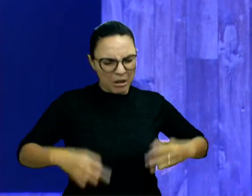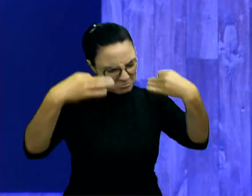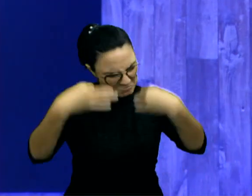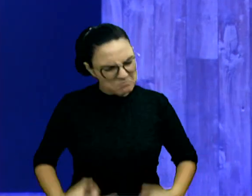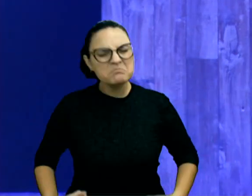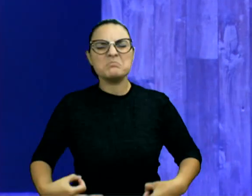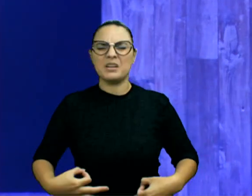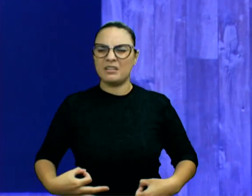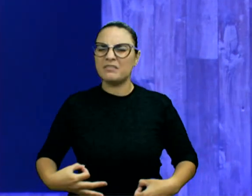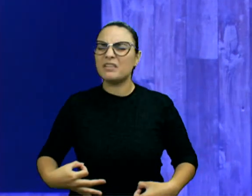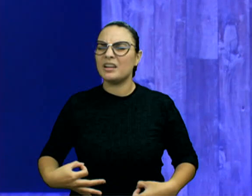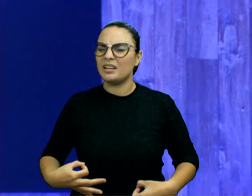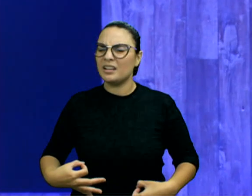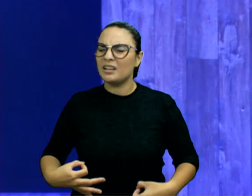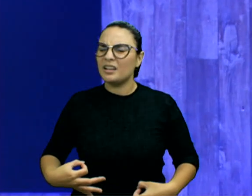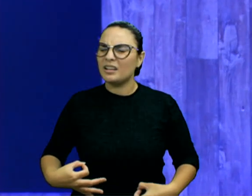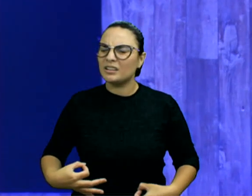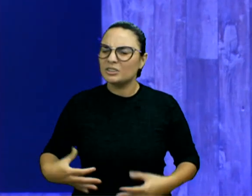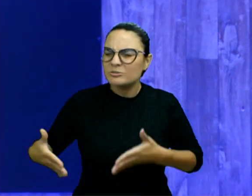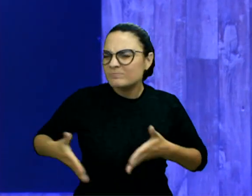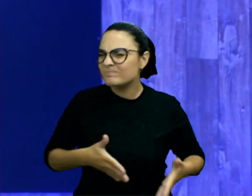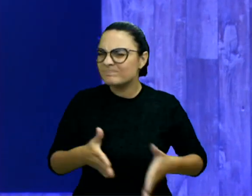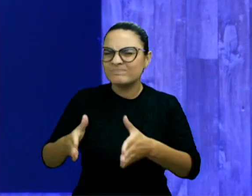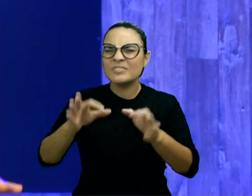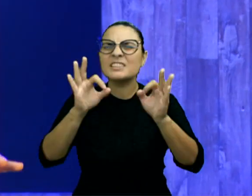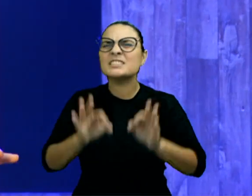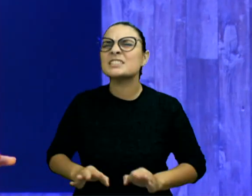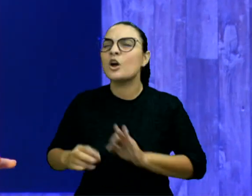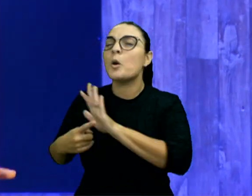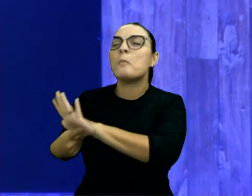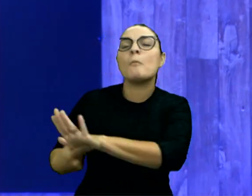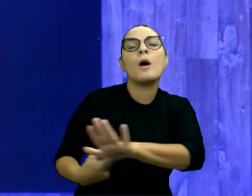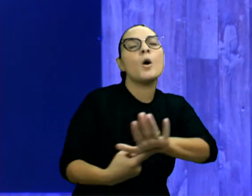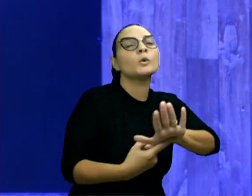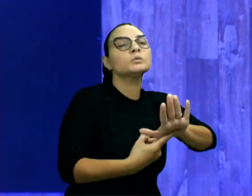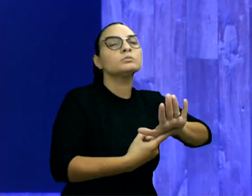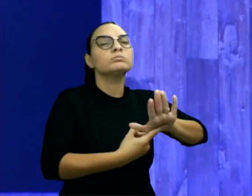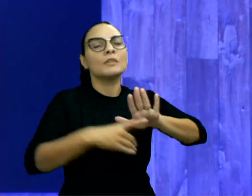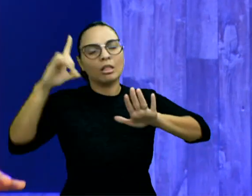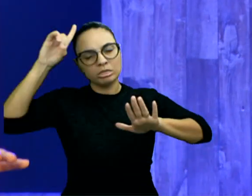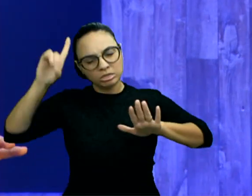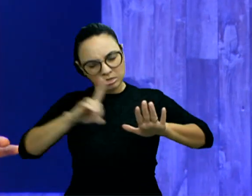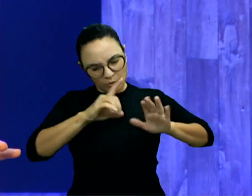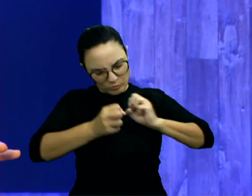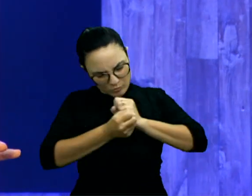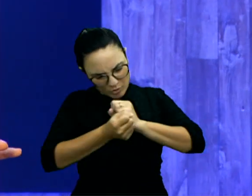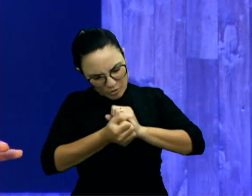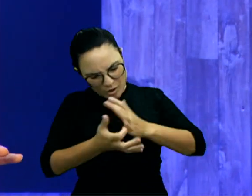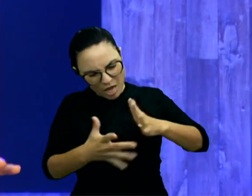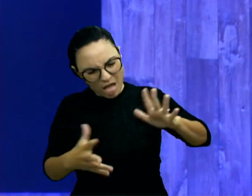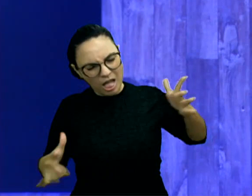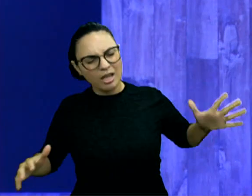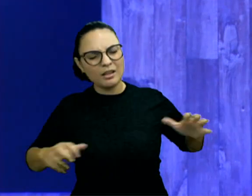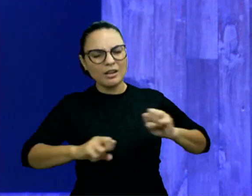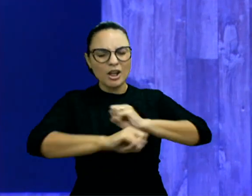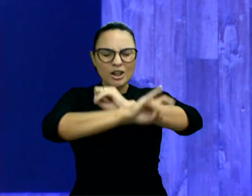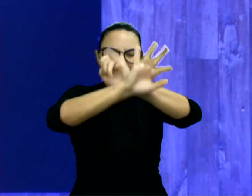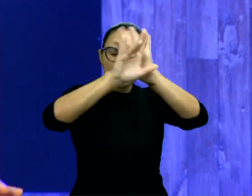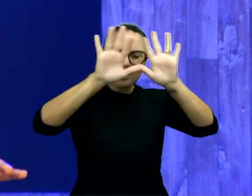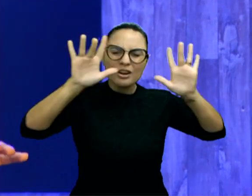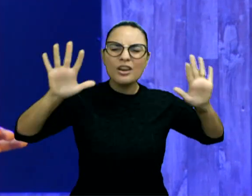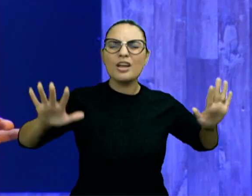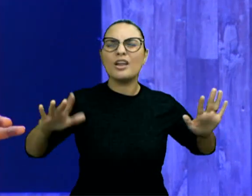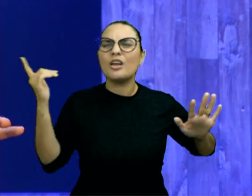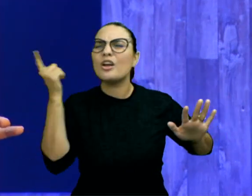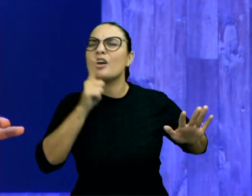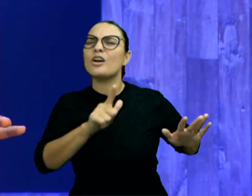excelência, que nós possamos, Pai, resplandecer a tua glória onde nós estamos, que nós possamos fazer a diferença onde estamos, que